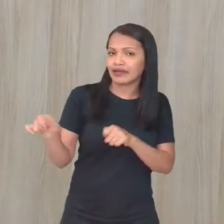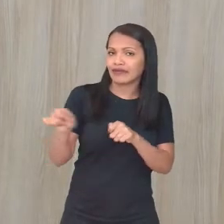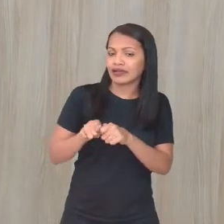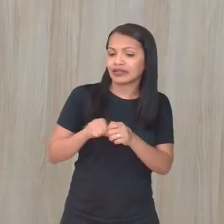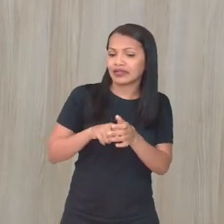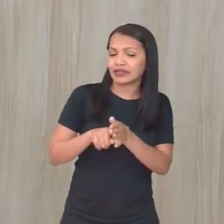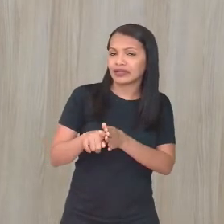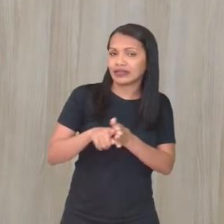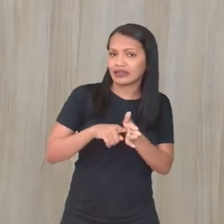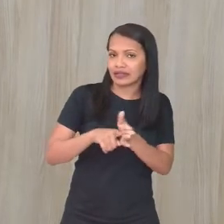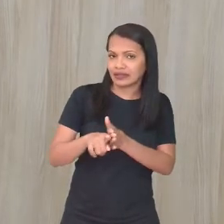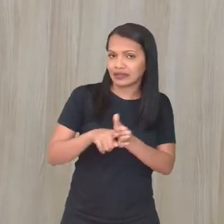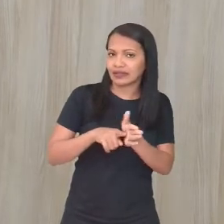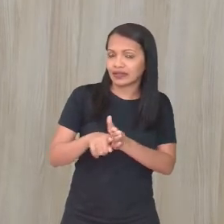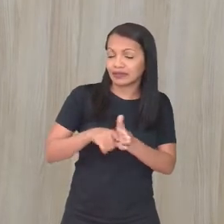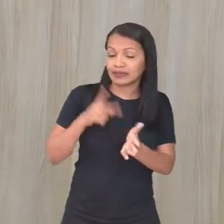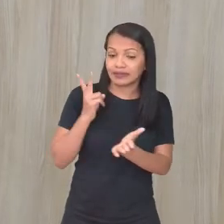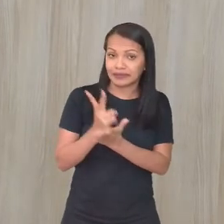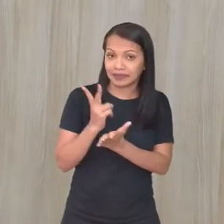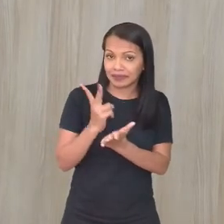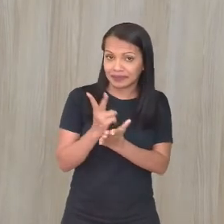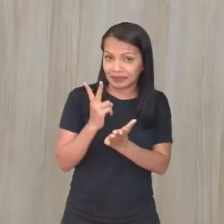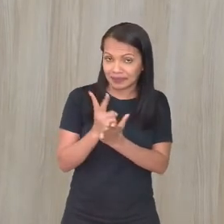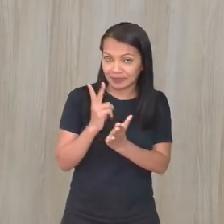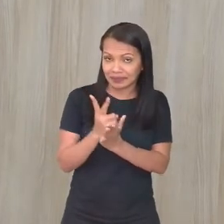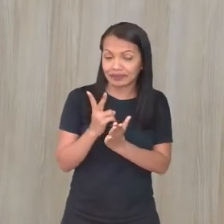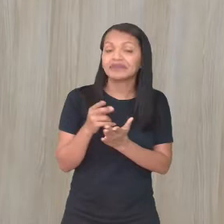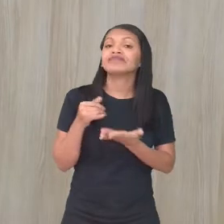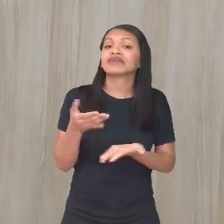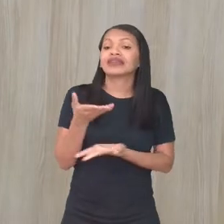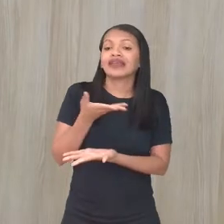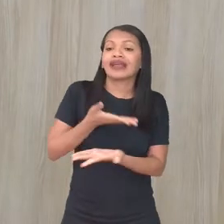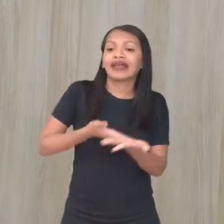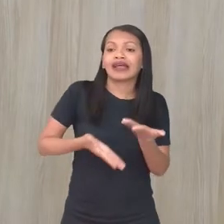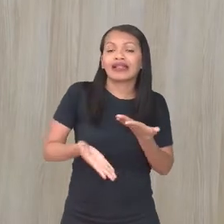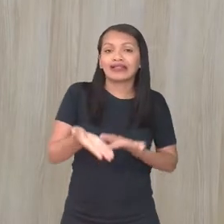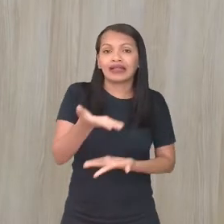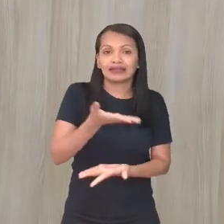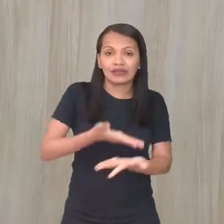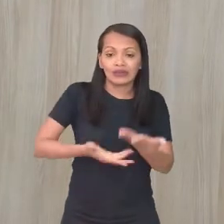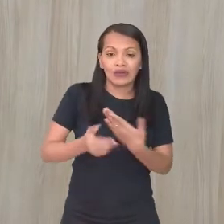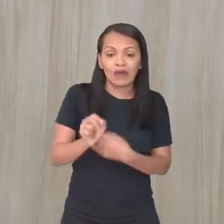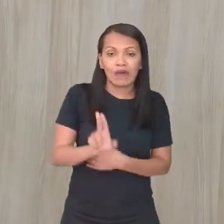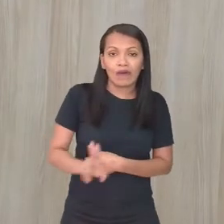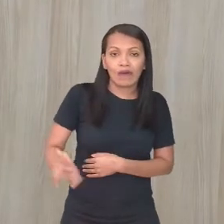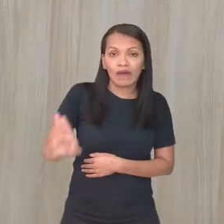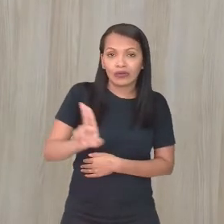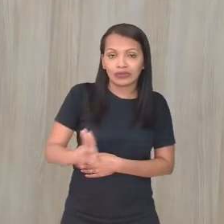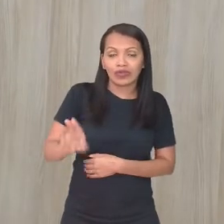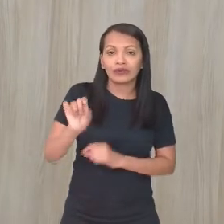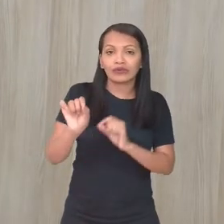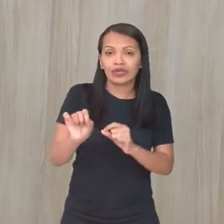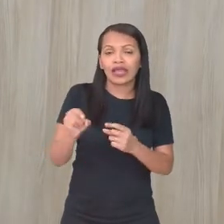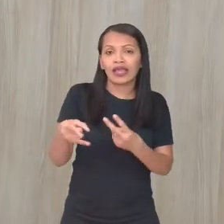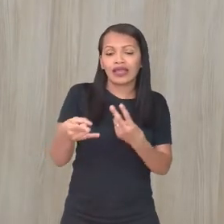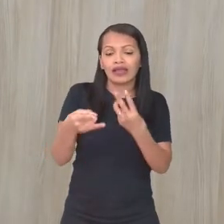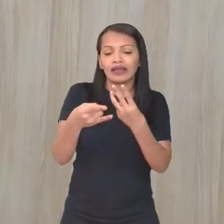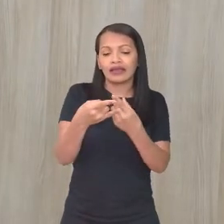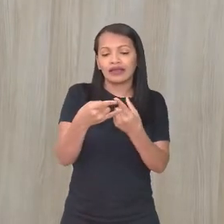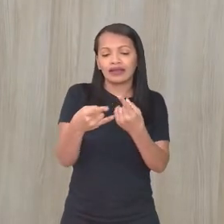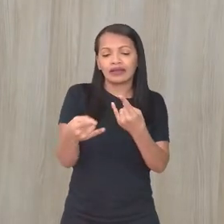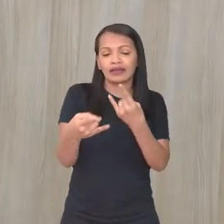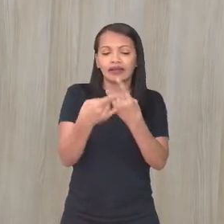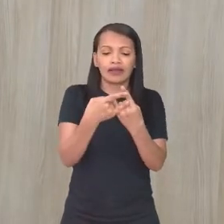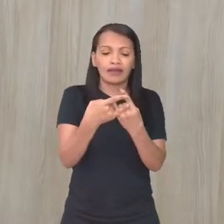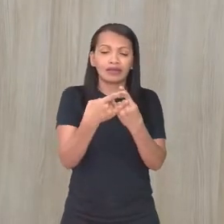exames preventivos regulares e se relacionar usando preservativa, chamada camisinha. Evita